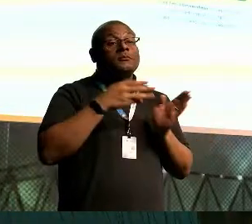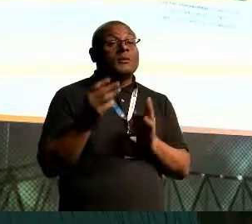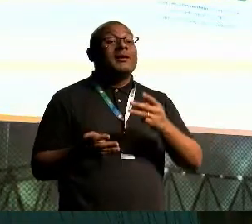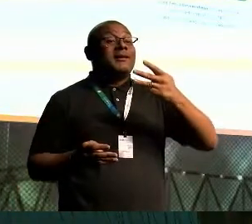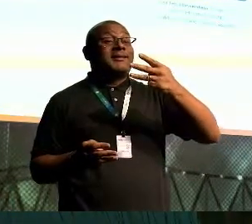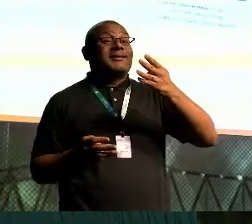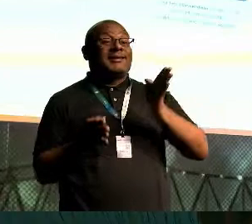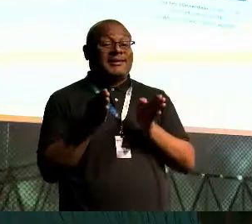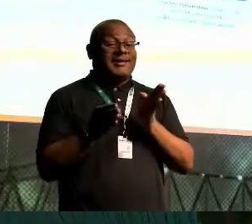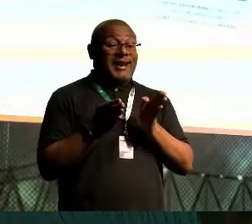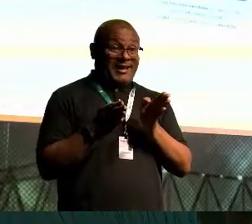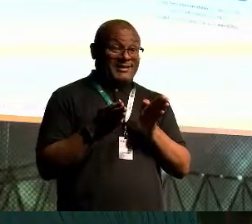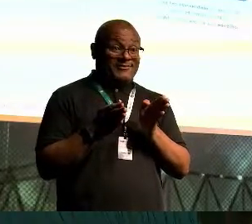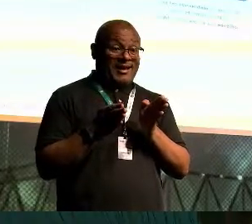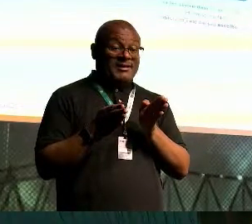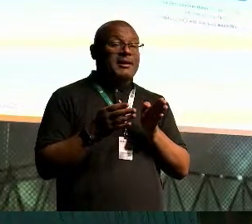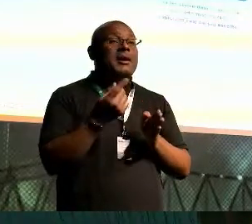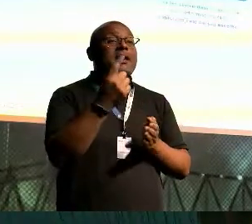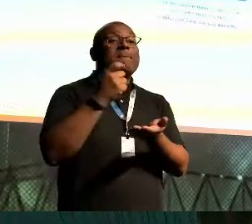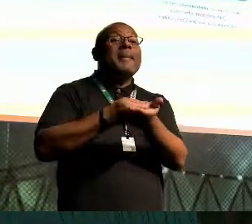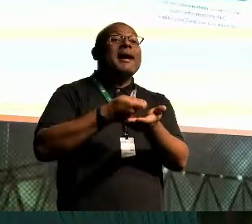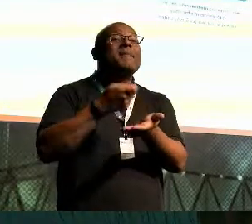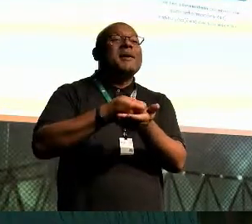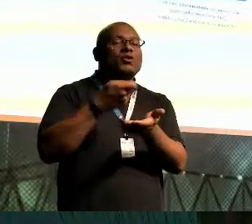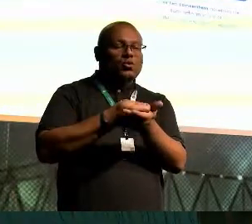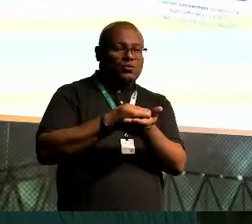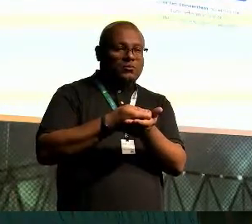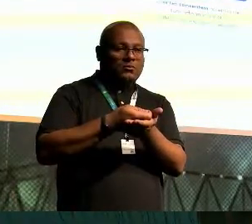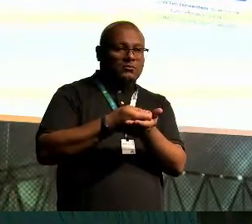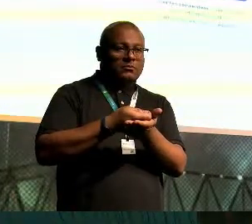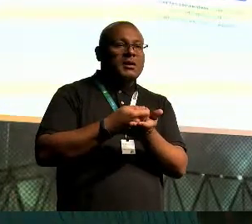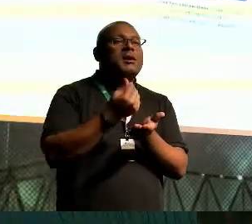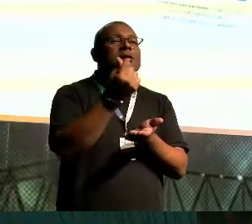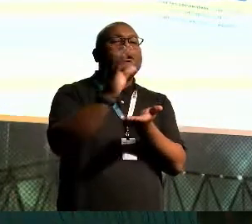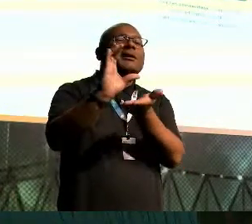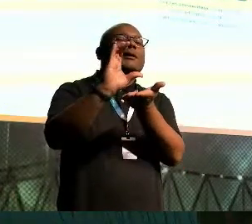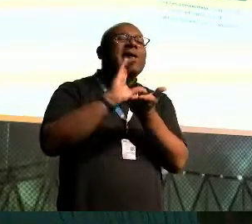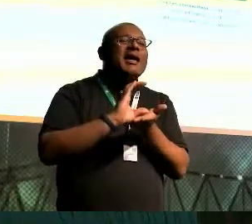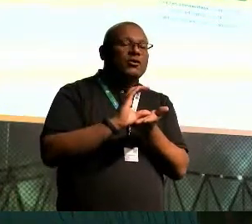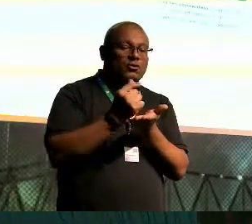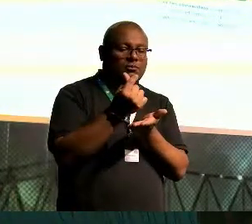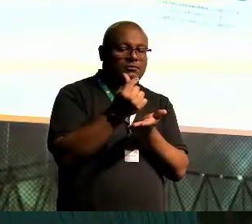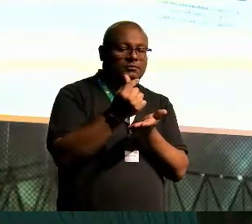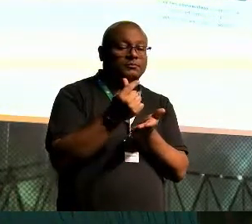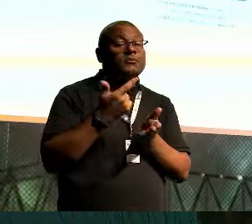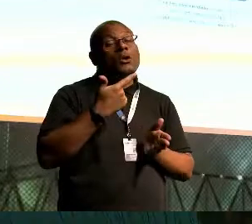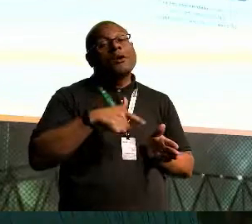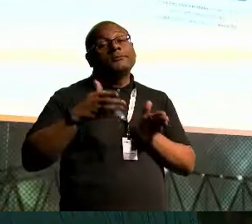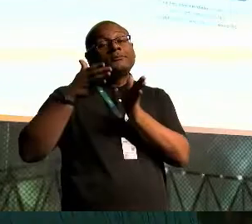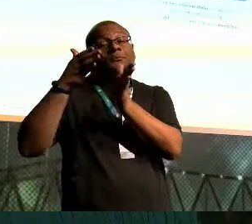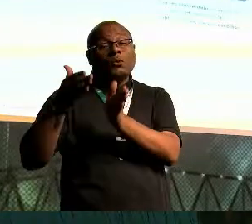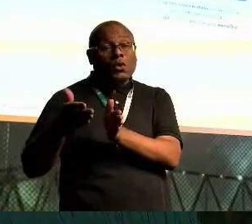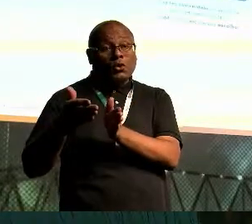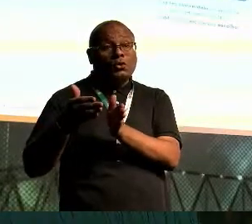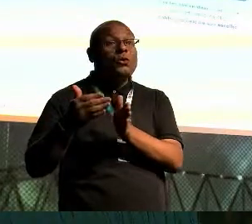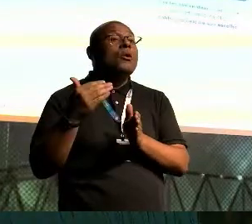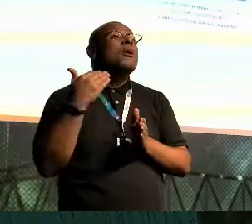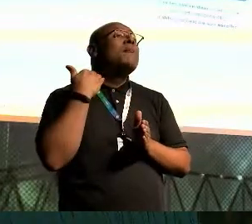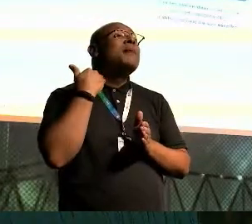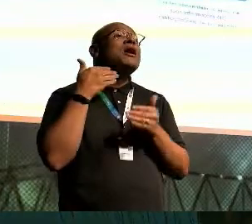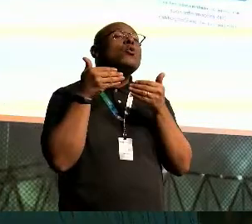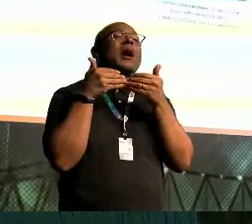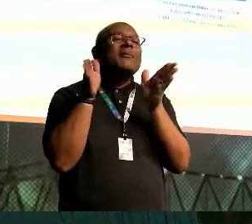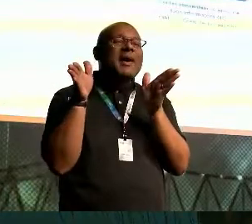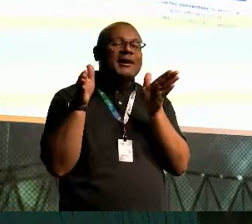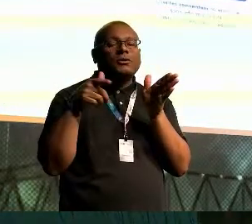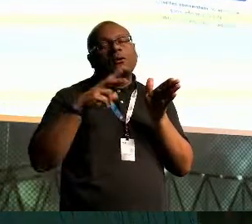brevemente também, encaminhamento de proposta de crédito, e depois a gente vai ter, onde a gente saiu de Open Banking para Open Finance, da fase 2 para a